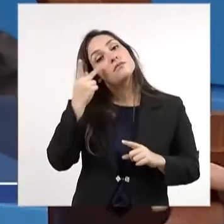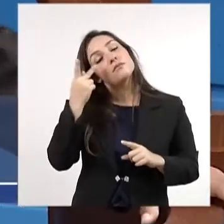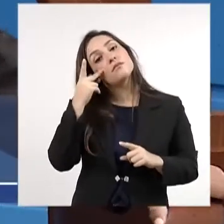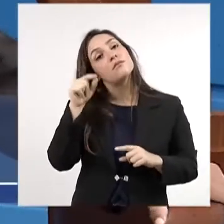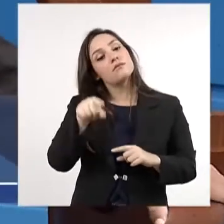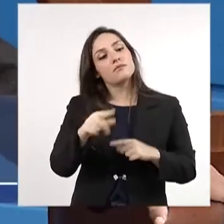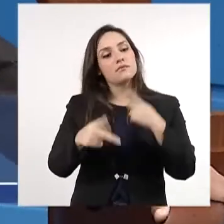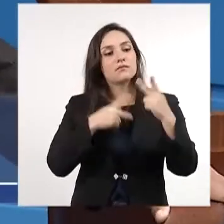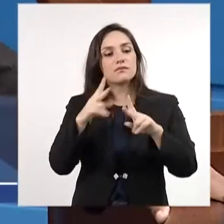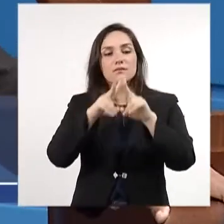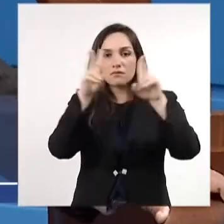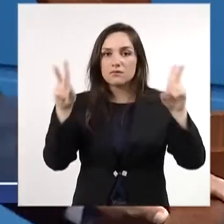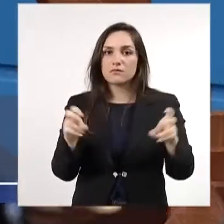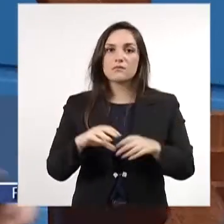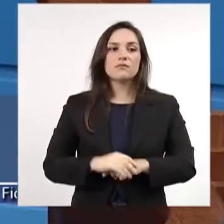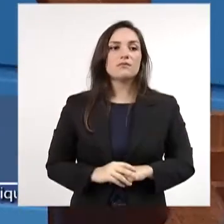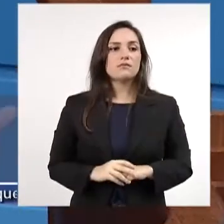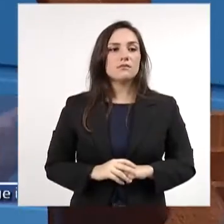assunto,